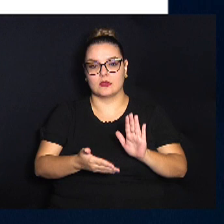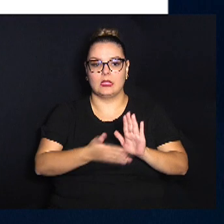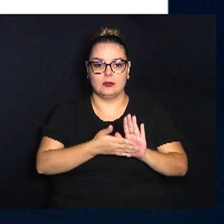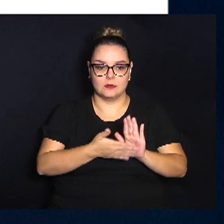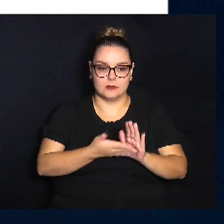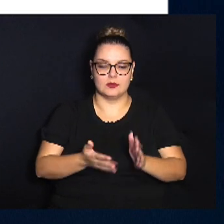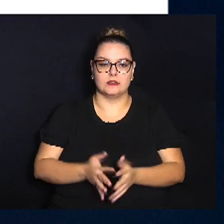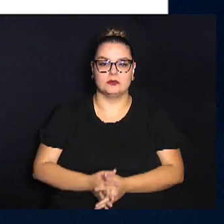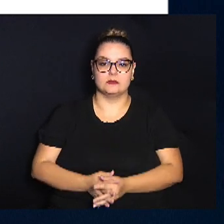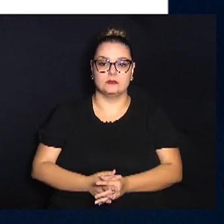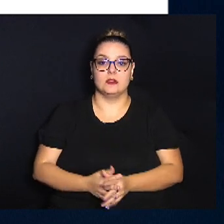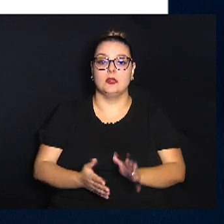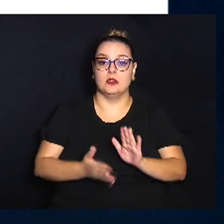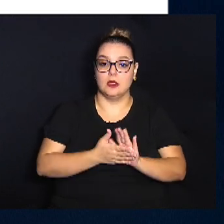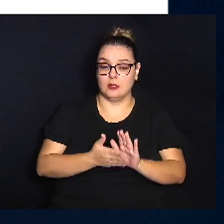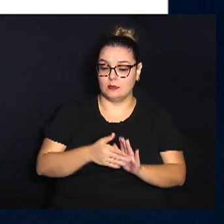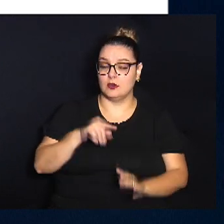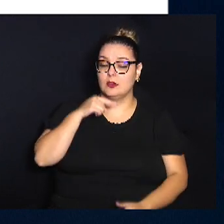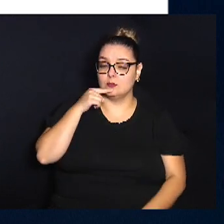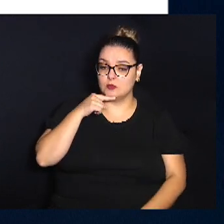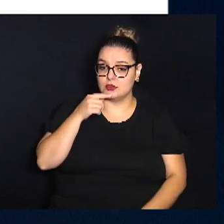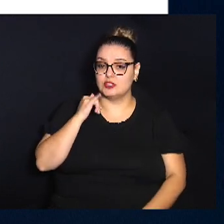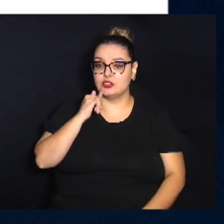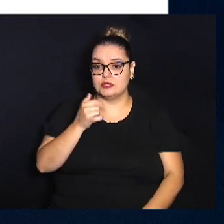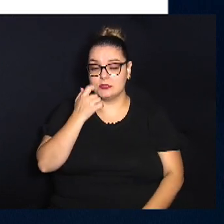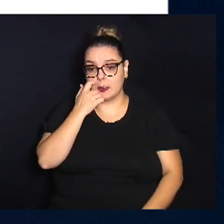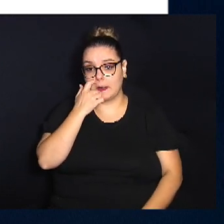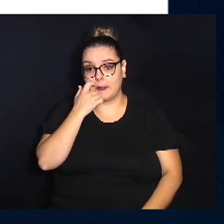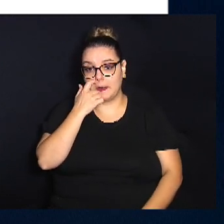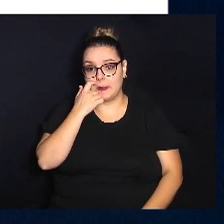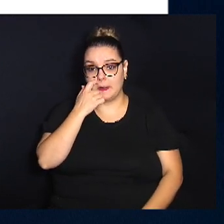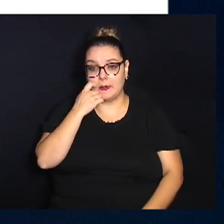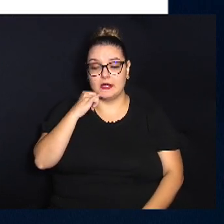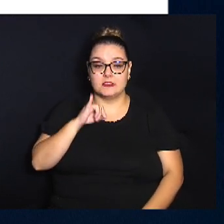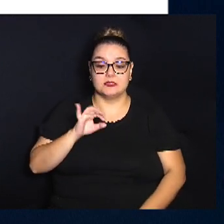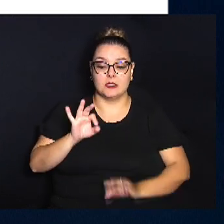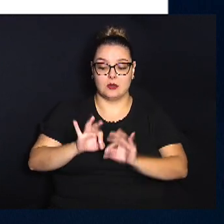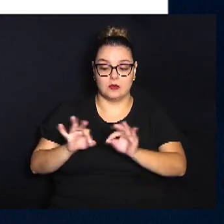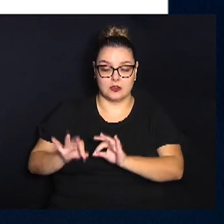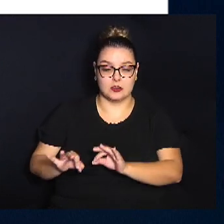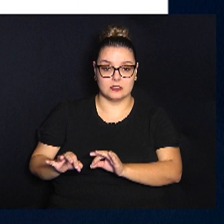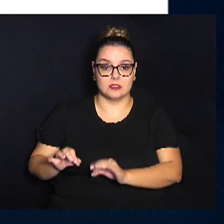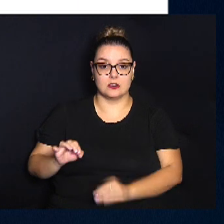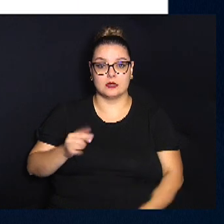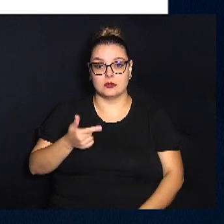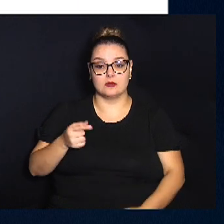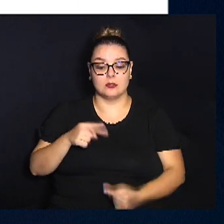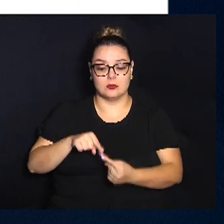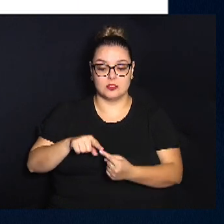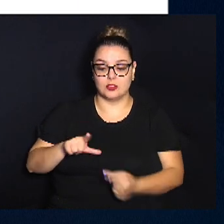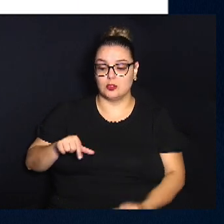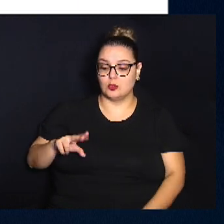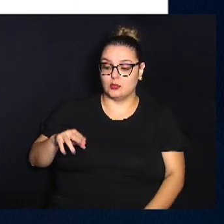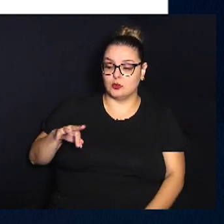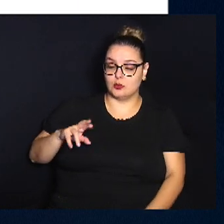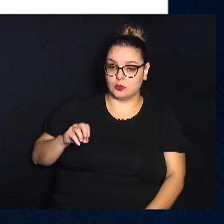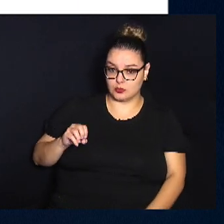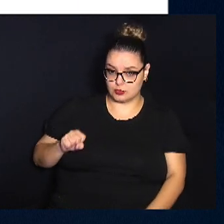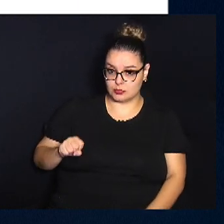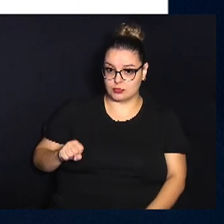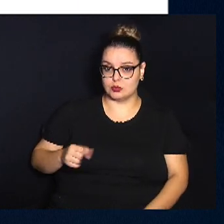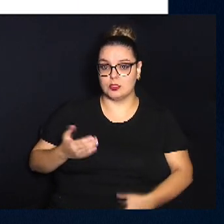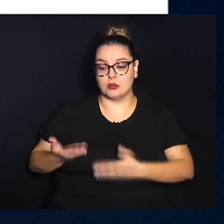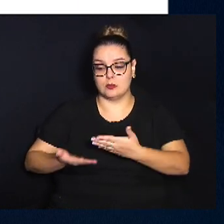A proposta de Magoga diz que caso o adotante seja uma organização sem fins lucrativos que disponibilize serviços de